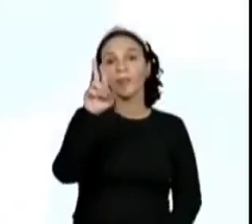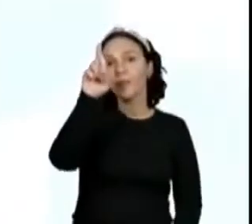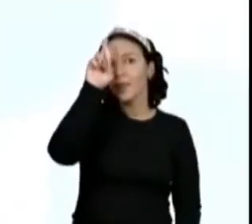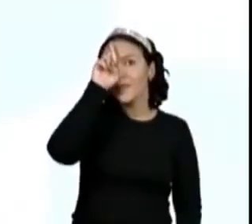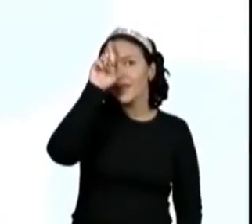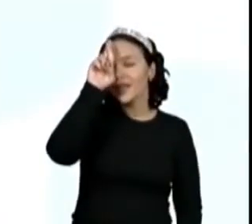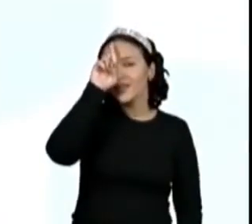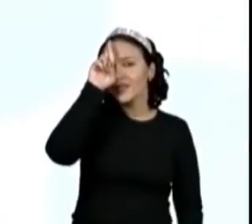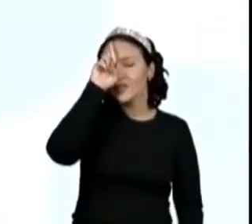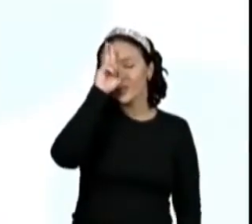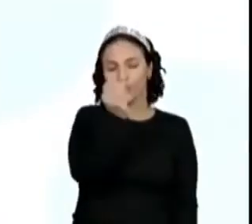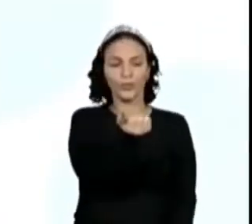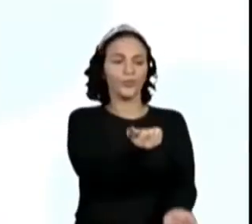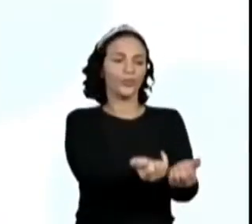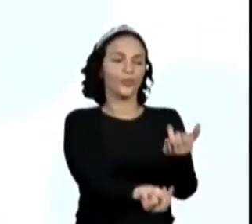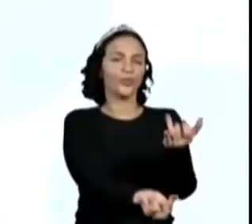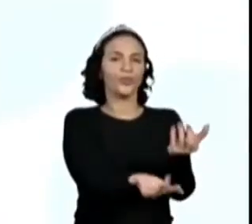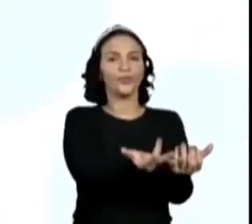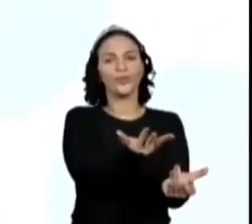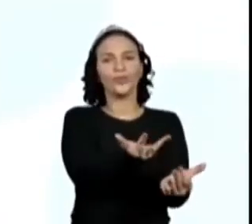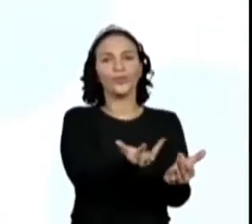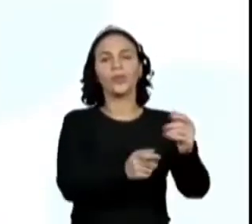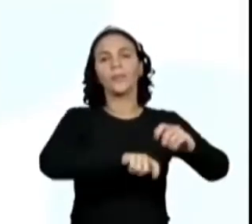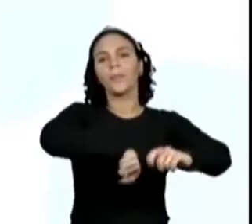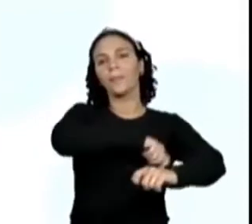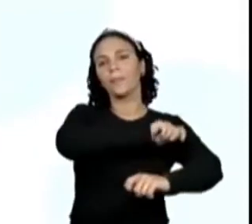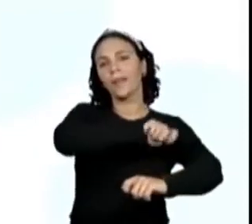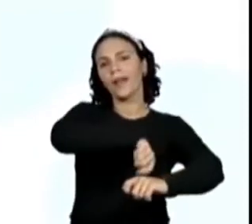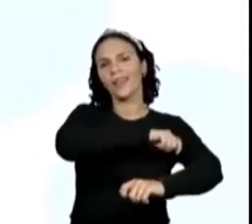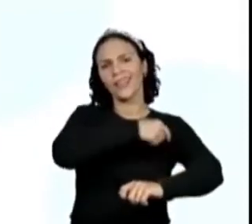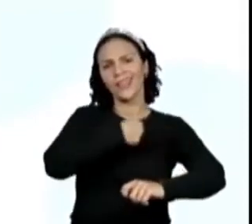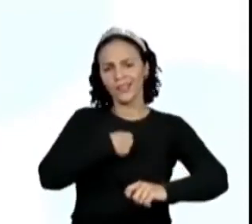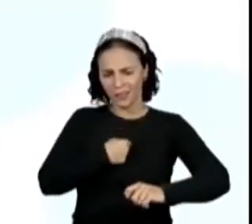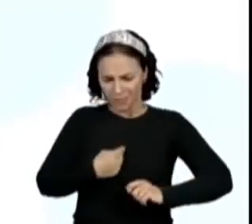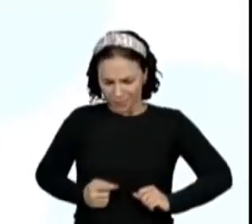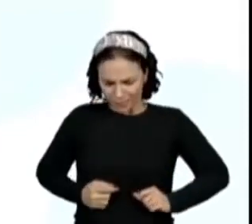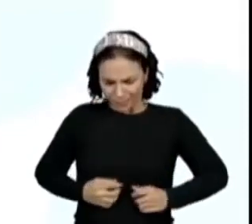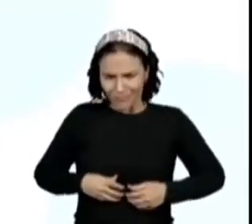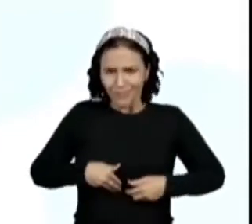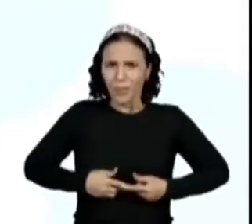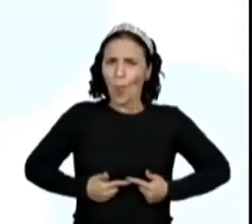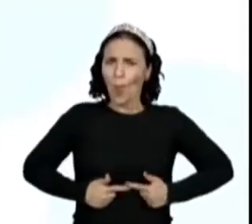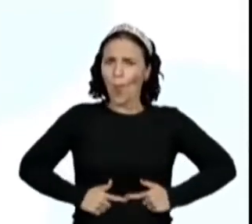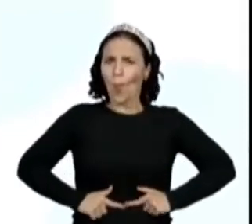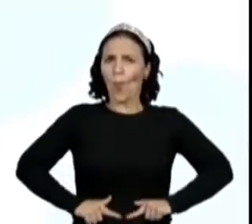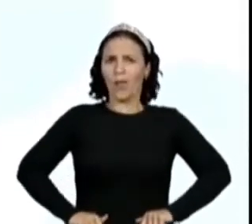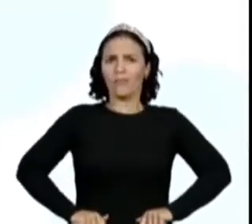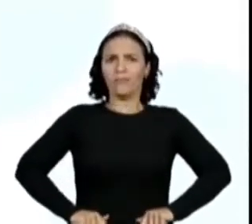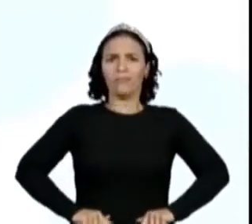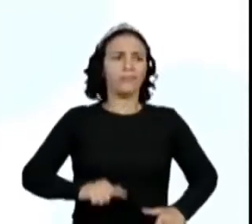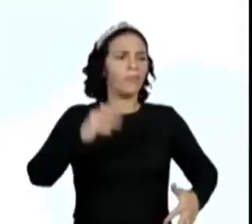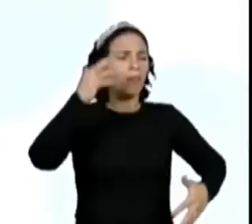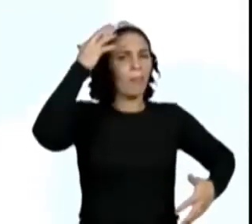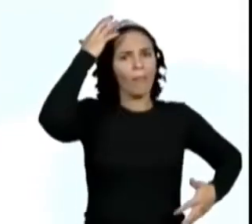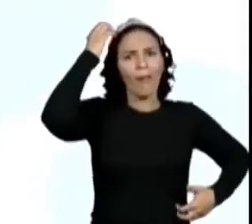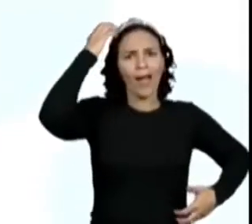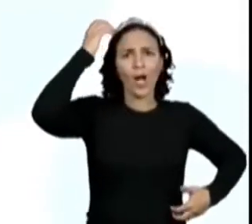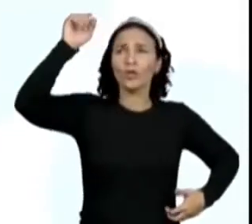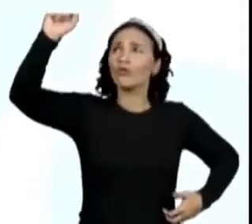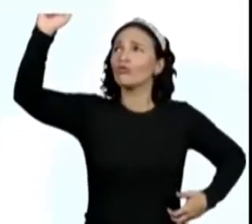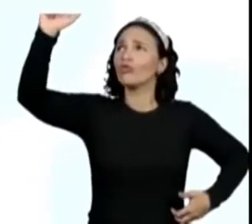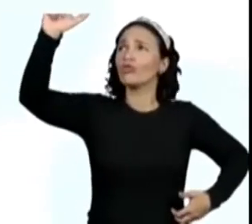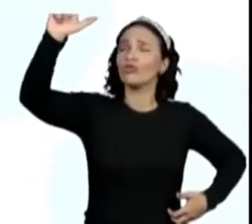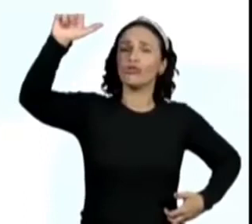Meio-dia, panela no fogo, barriga vazia, macaco torrado,